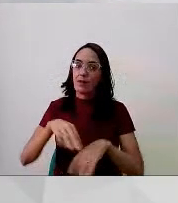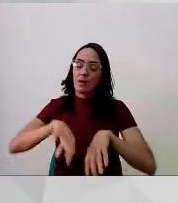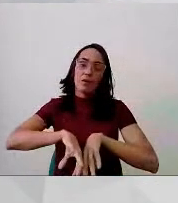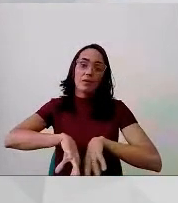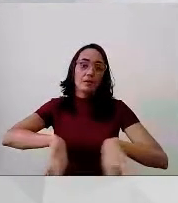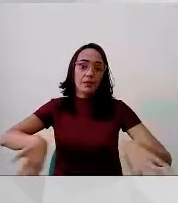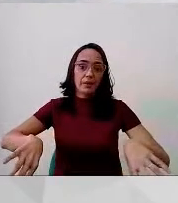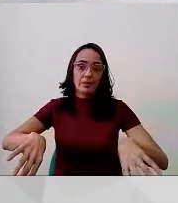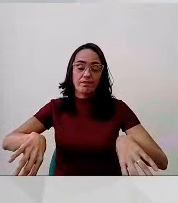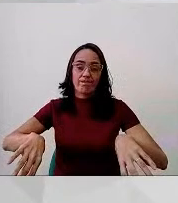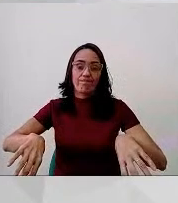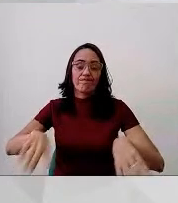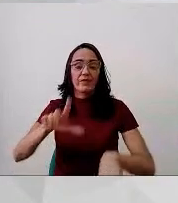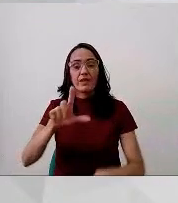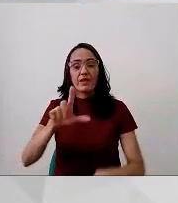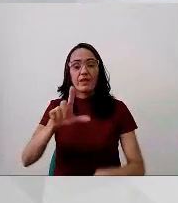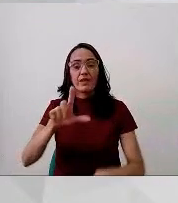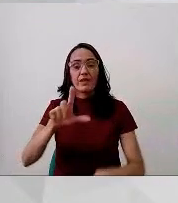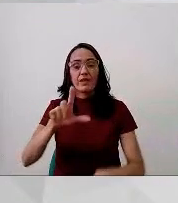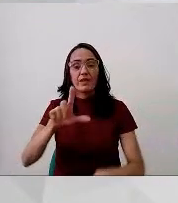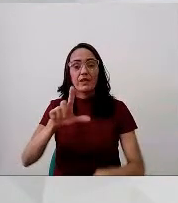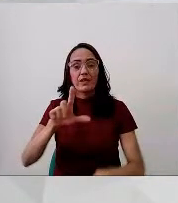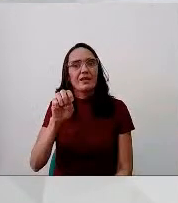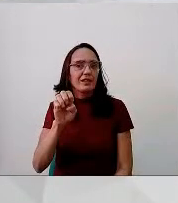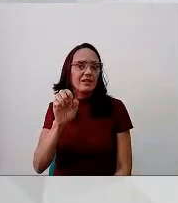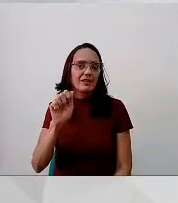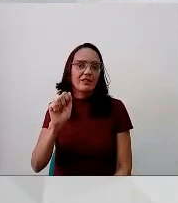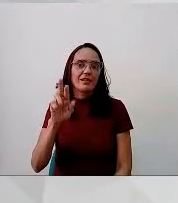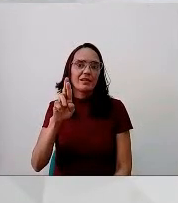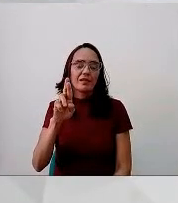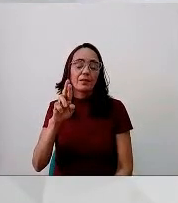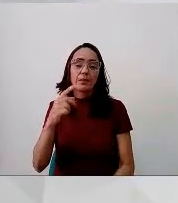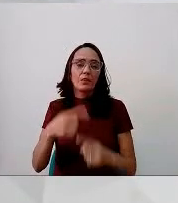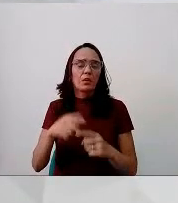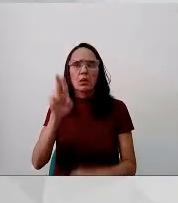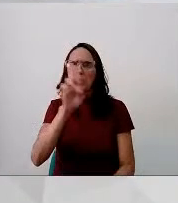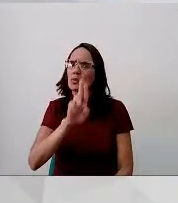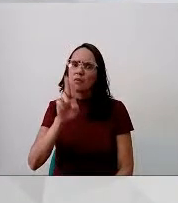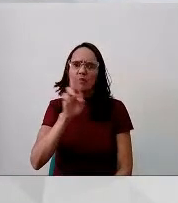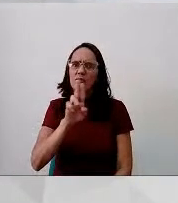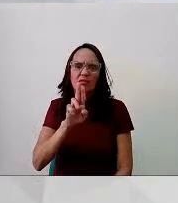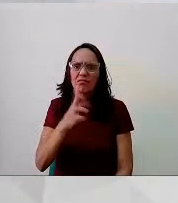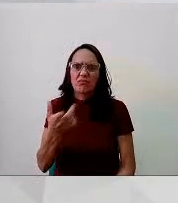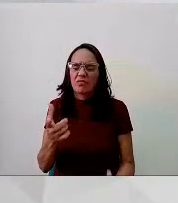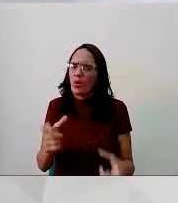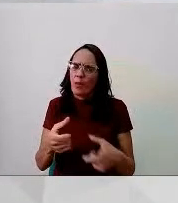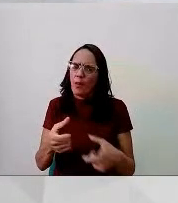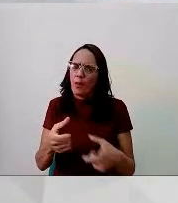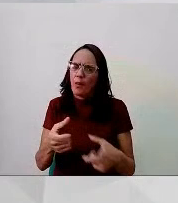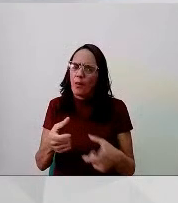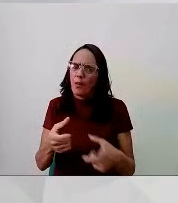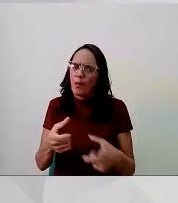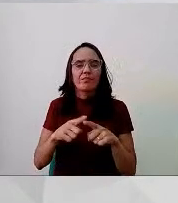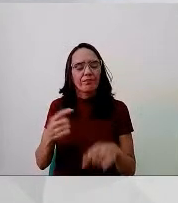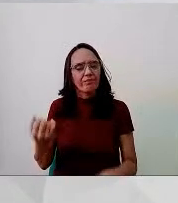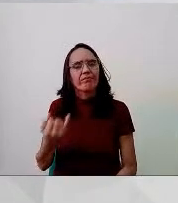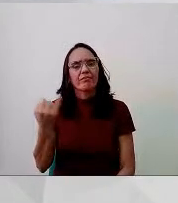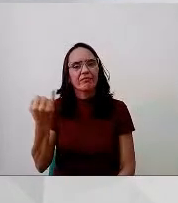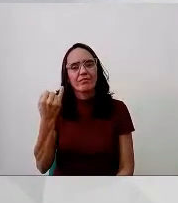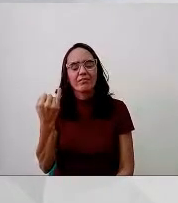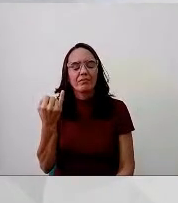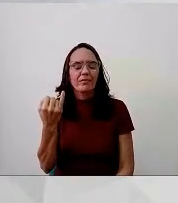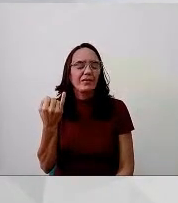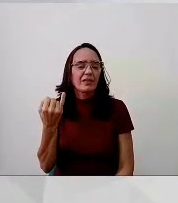muita utilidade. Era interessante conceitualmente, mas tinha pouca utilidade, já que não conseguia